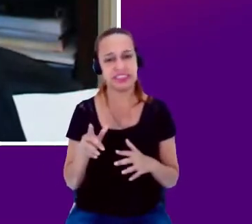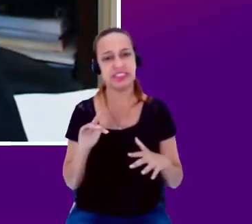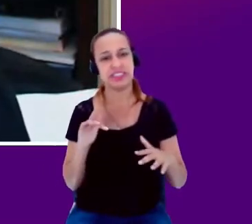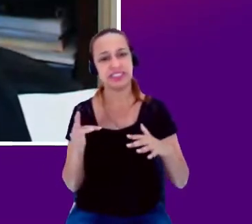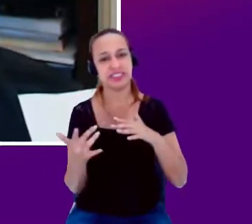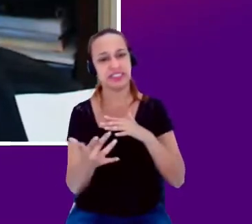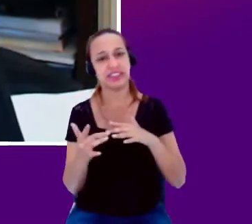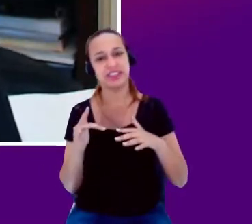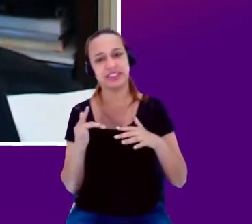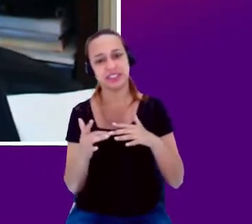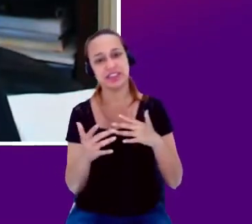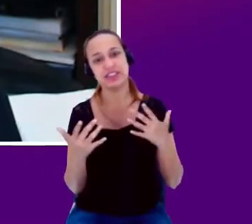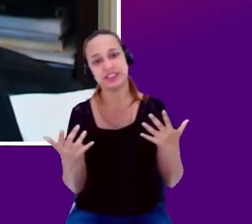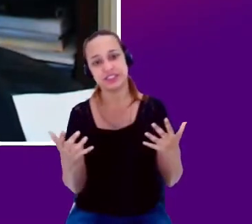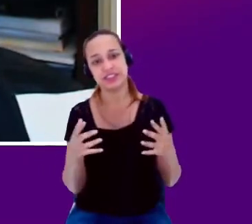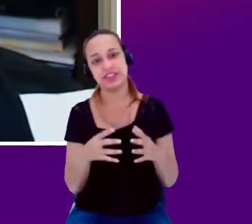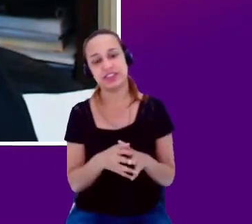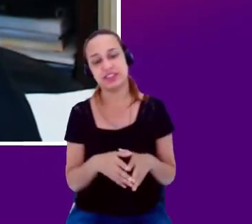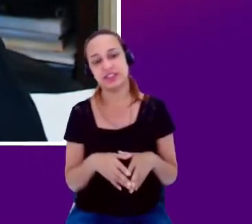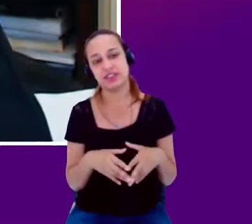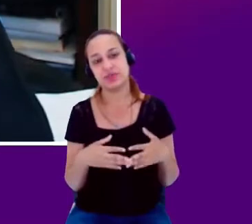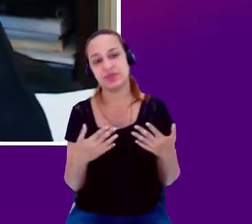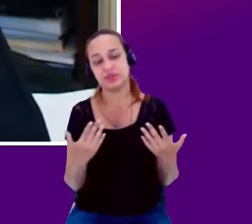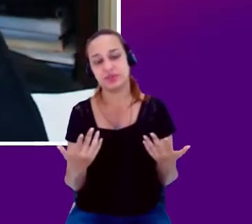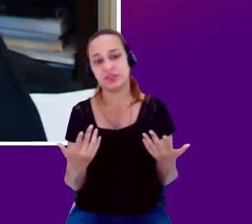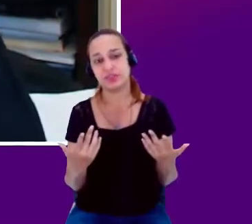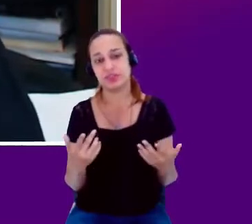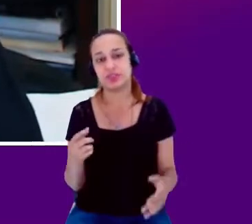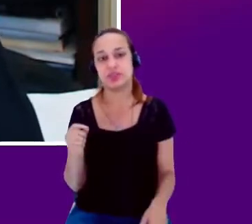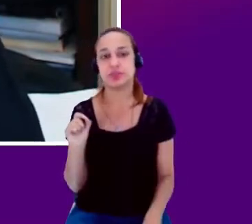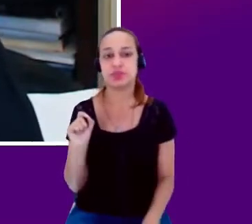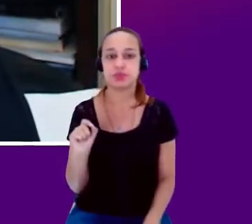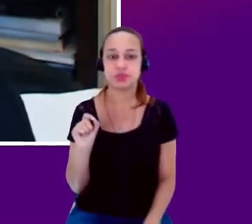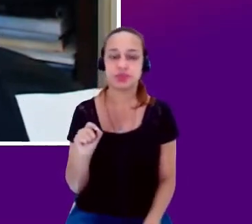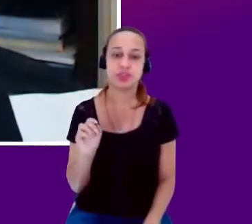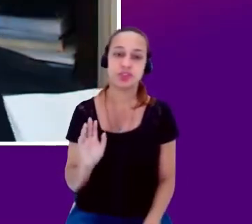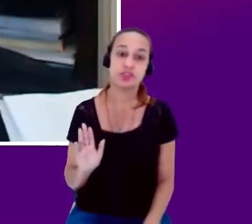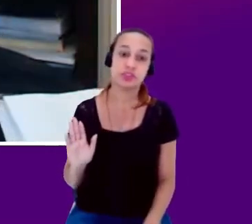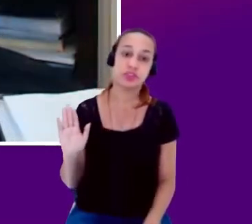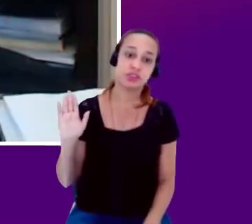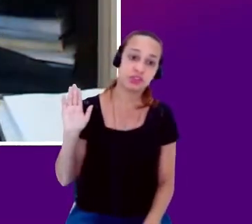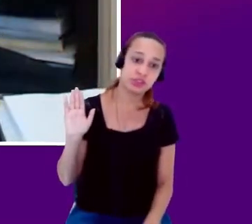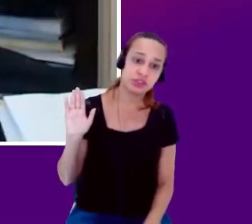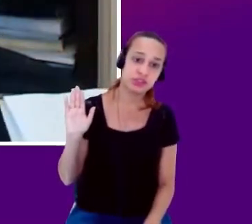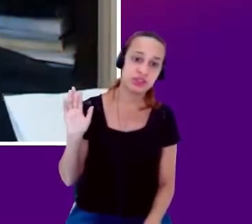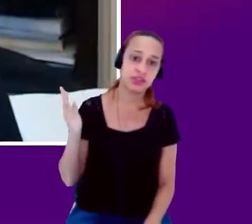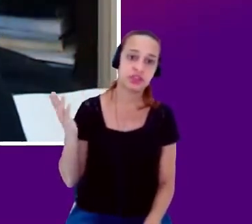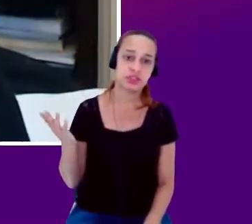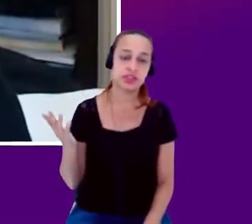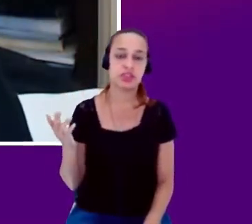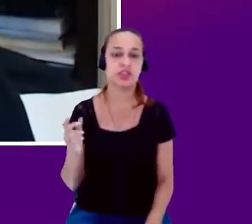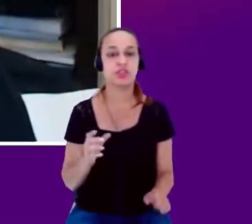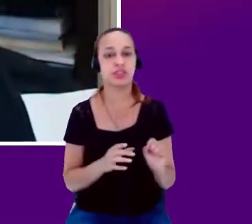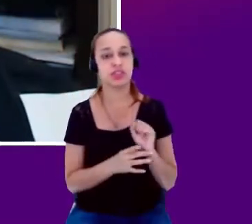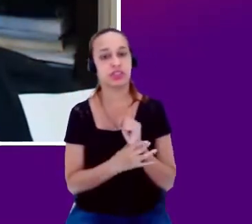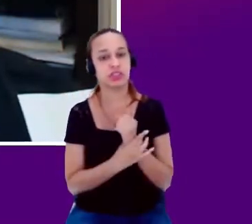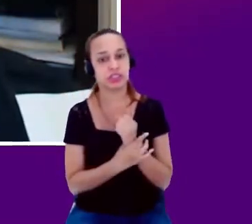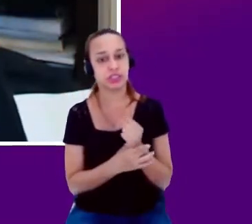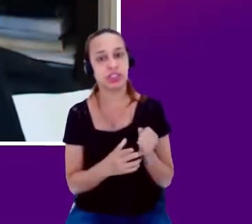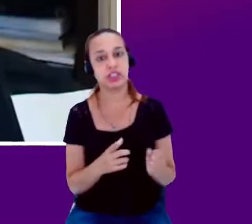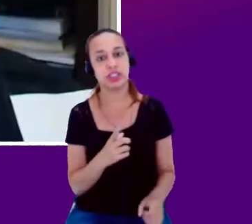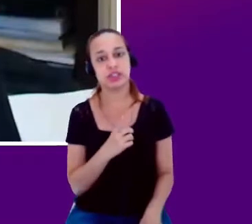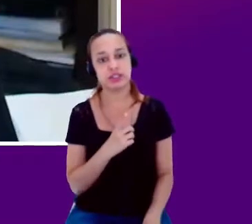sociais, inferir que o candidato a determinado seguro tem